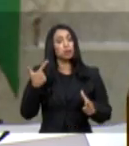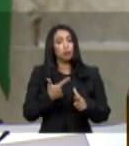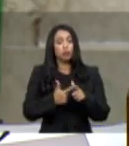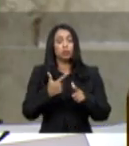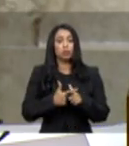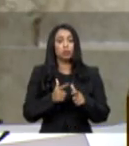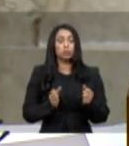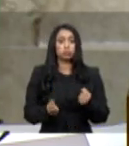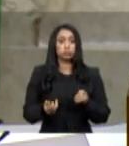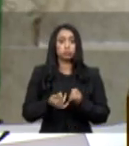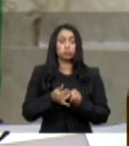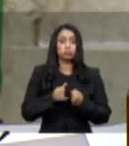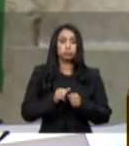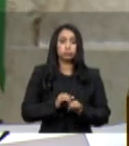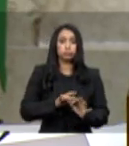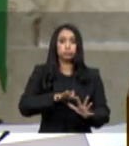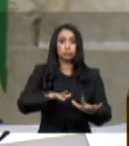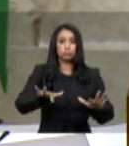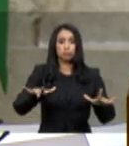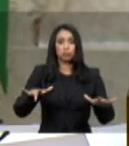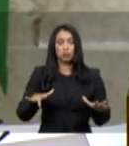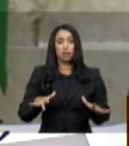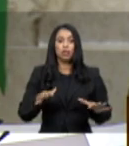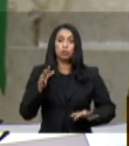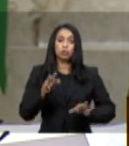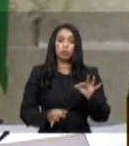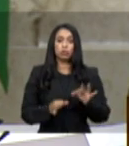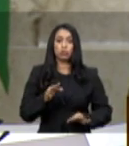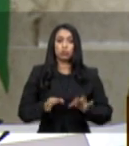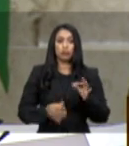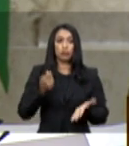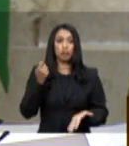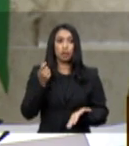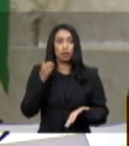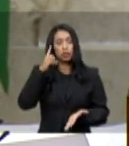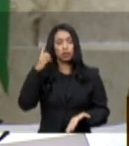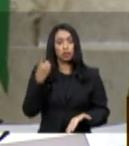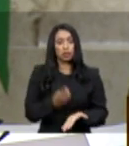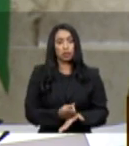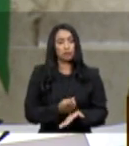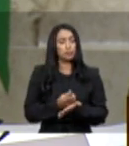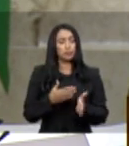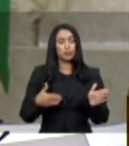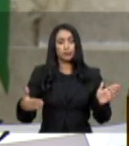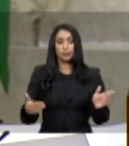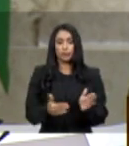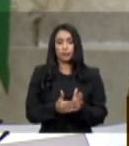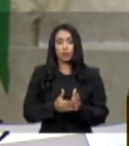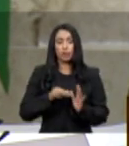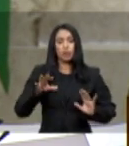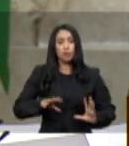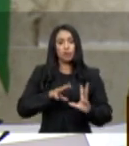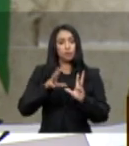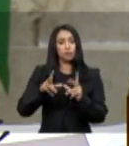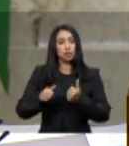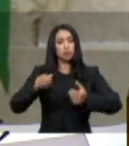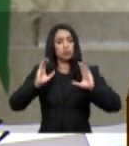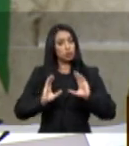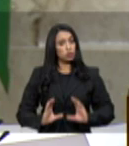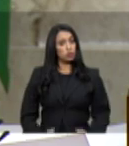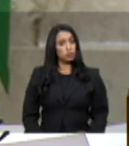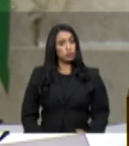pandemia justifica ou determina automaticamente qualquer mudança de